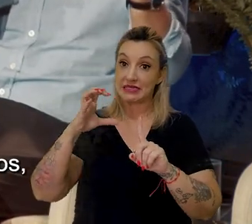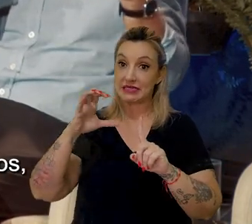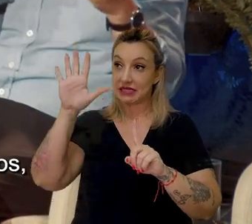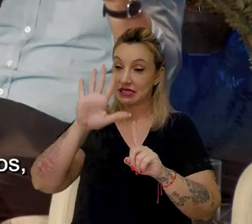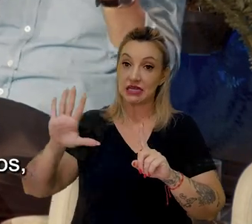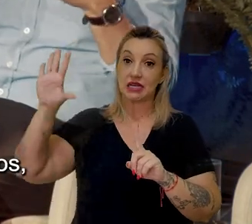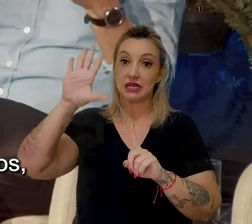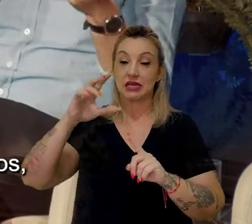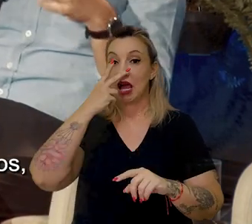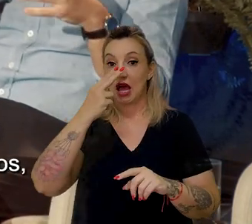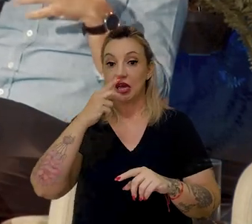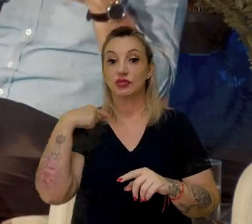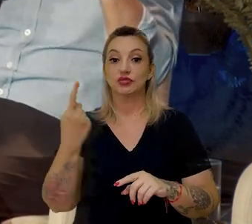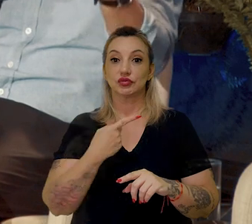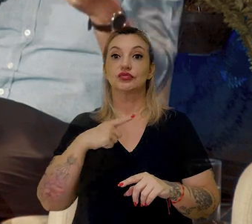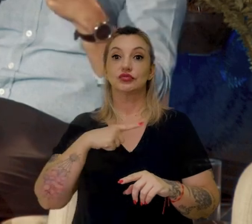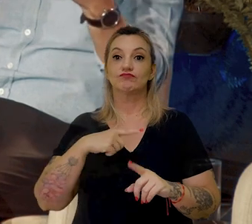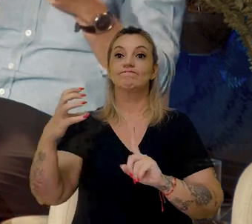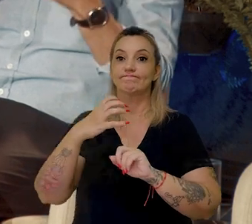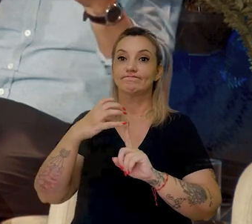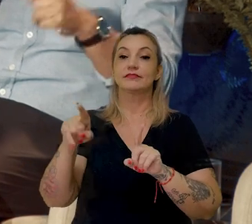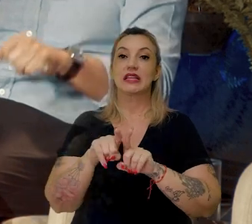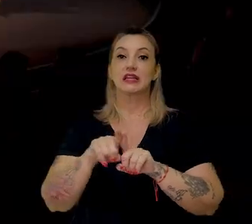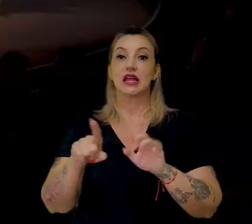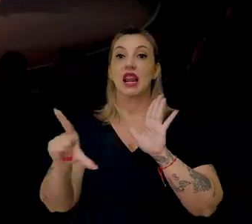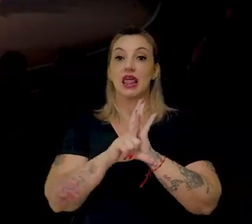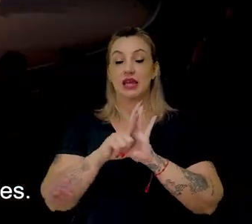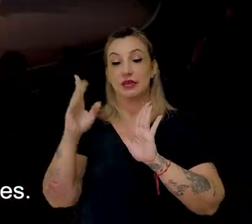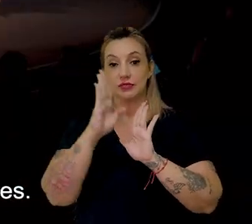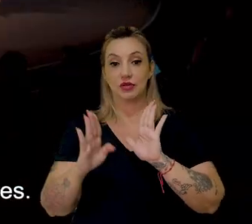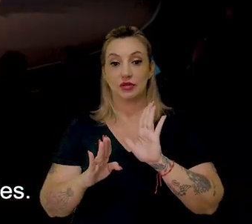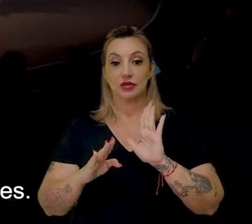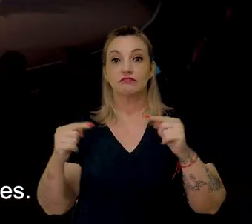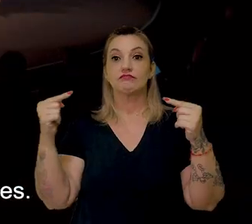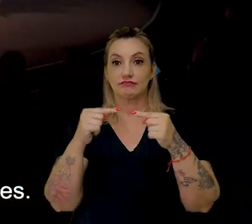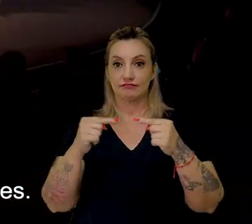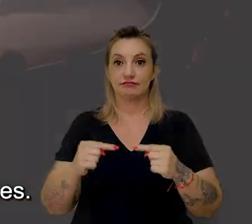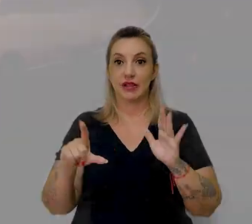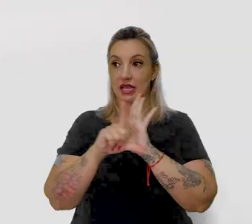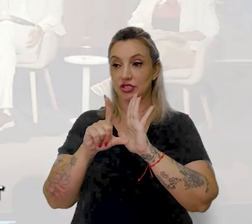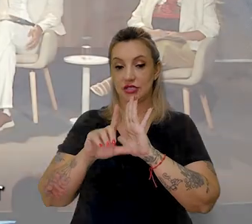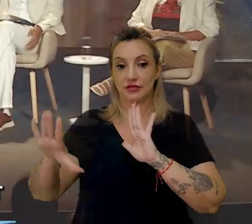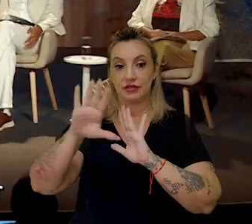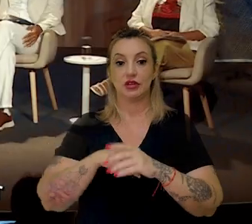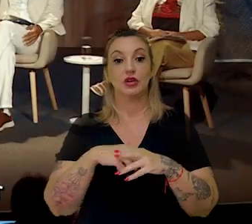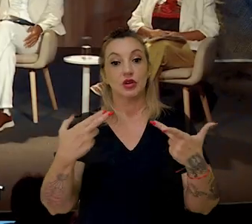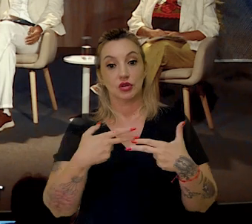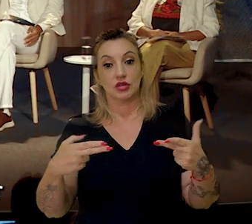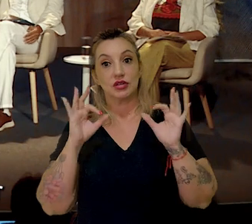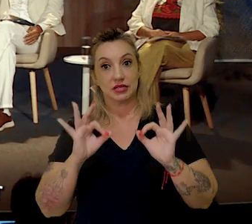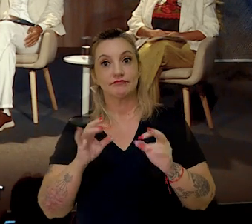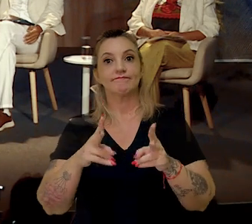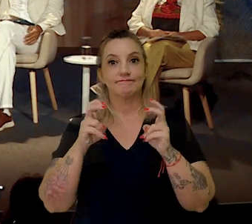mercados Eu acho que a gente vai acabar tendo uma pressão também para que a legislação brasileira esteja convergente com essas legislações uma coisa com